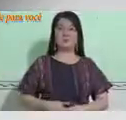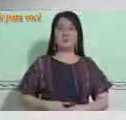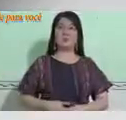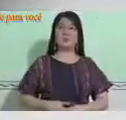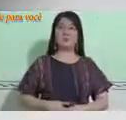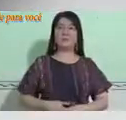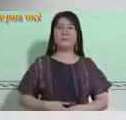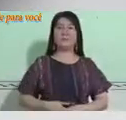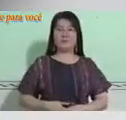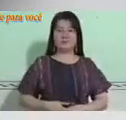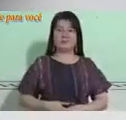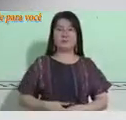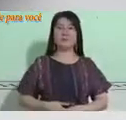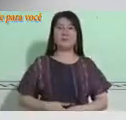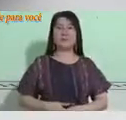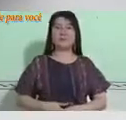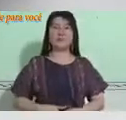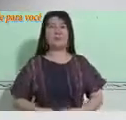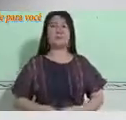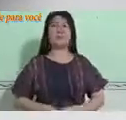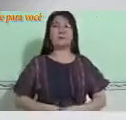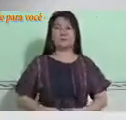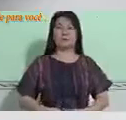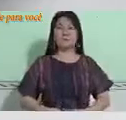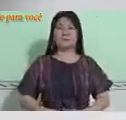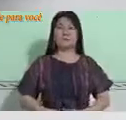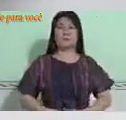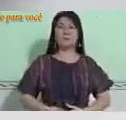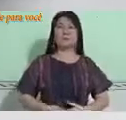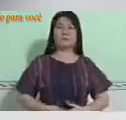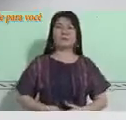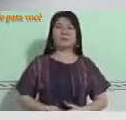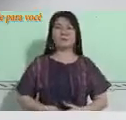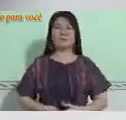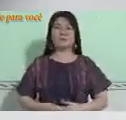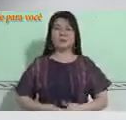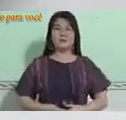ATVOSISTEMANLVOSOESTIMULA, o corpo, vírgula, POISIMITA, a sanidade,